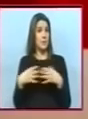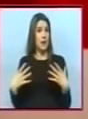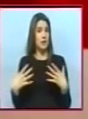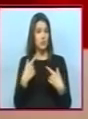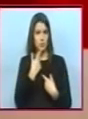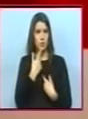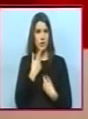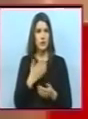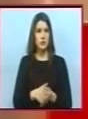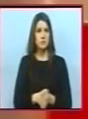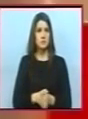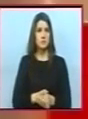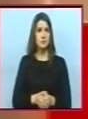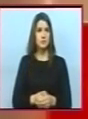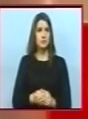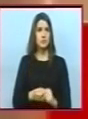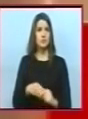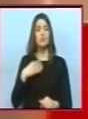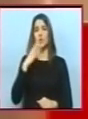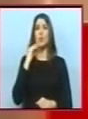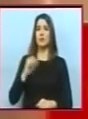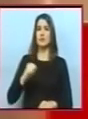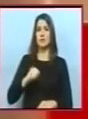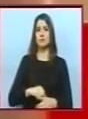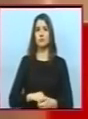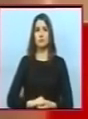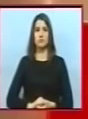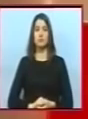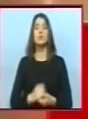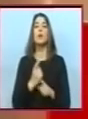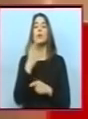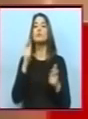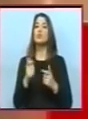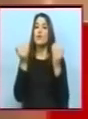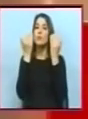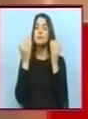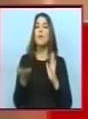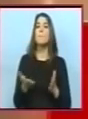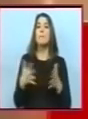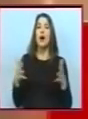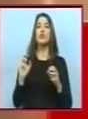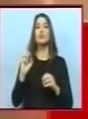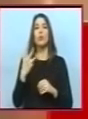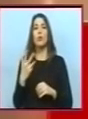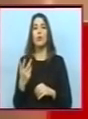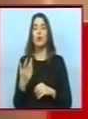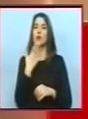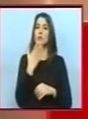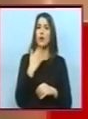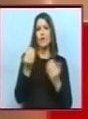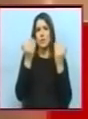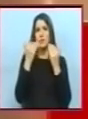Muito? Eu acho porque que sim. As pessoas estão mais esclarecidas ou porque estão mais receosas? Eu acho que as pessoas estão mais esclarecidas, as pessoas estão